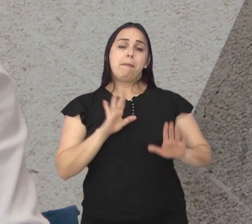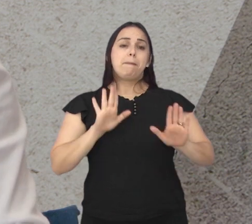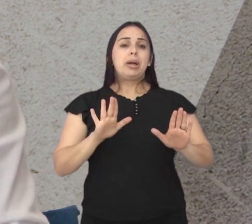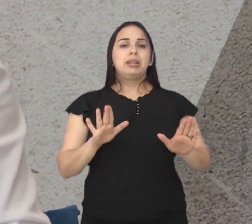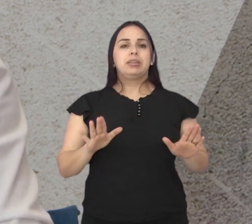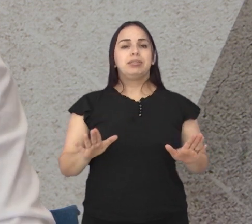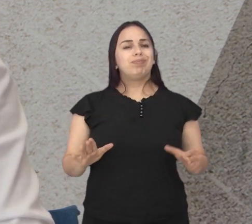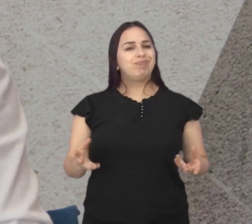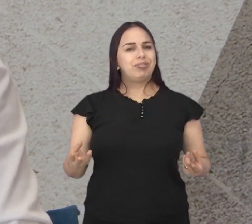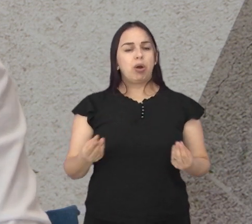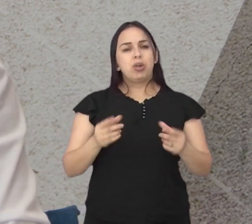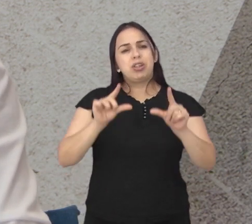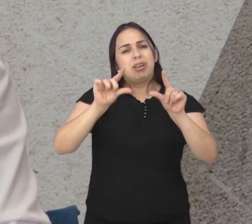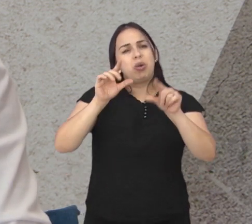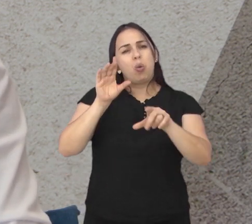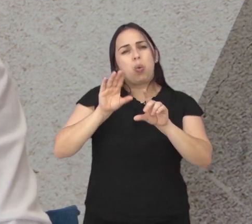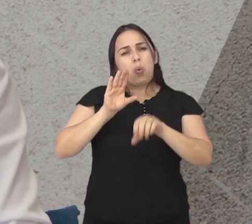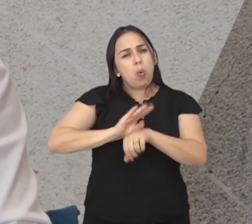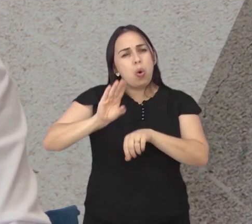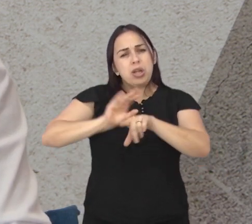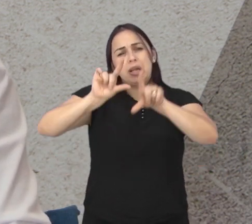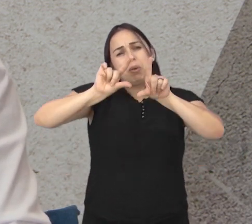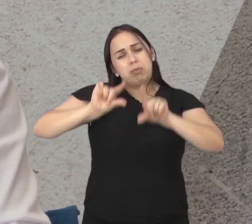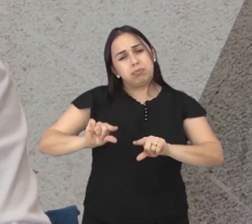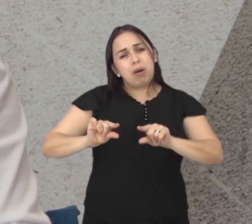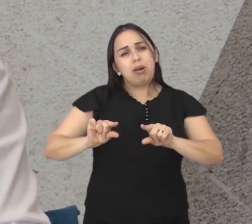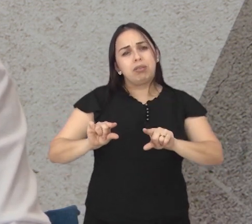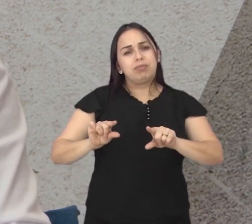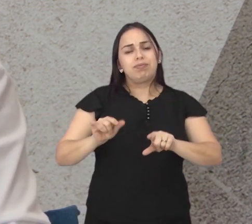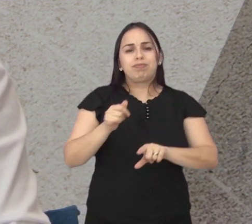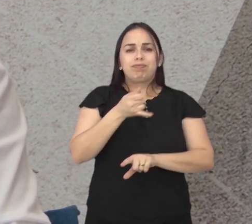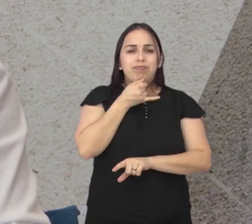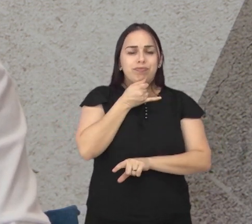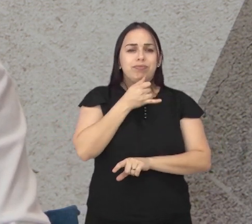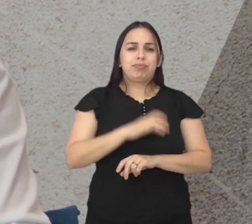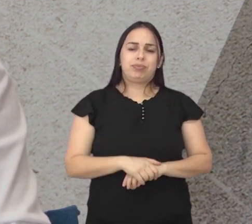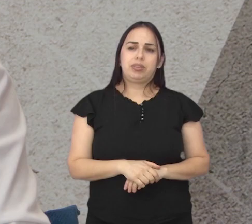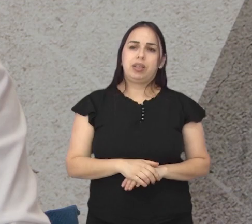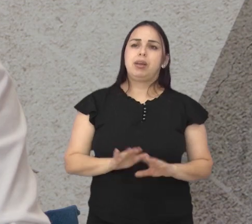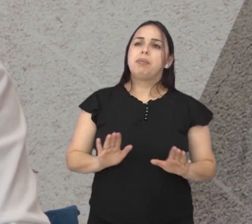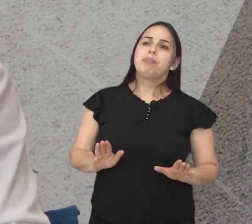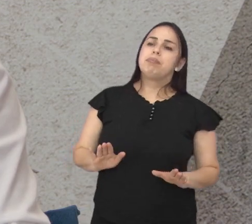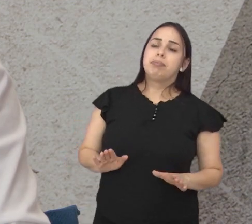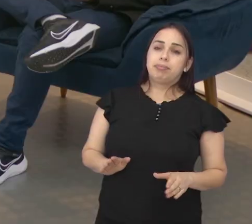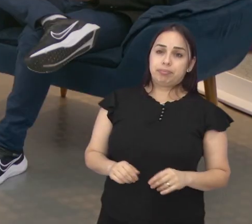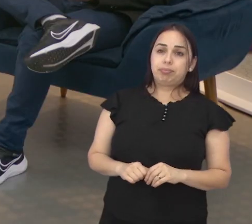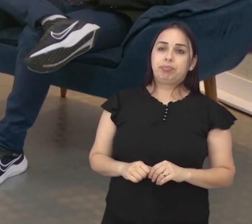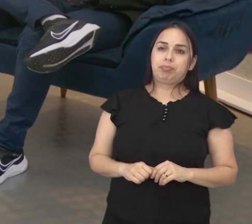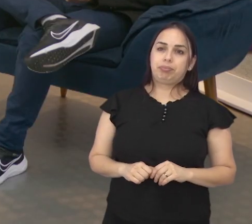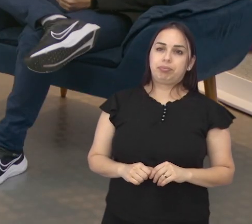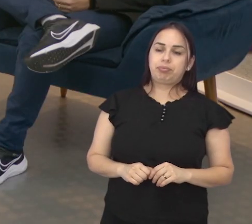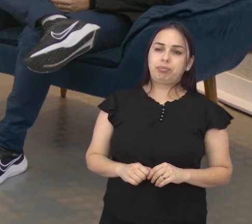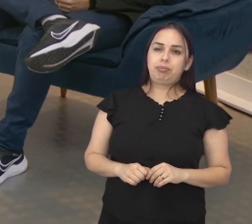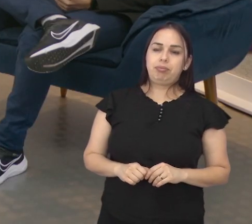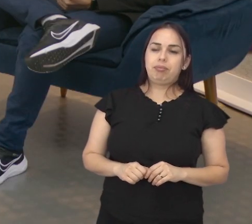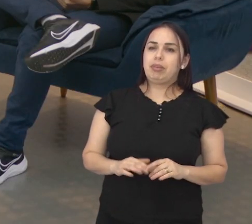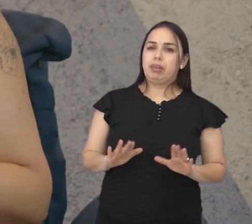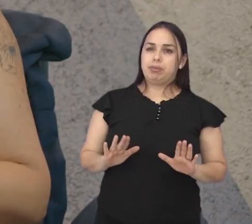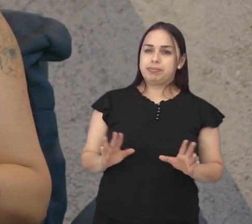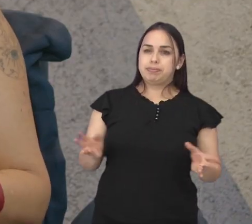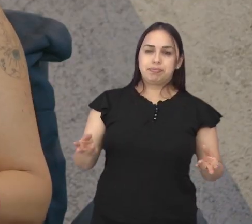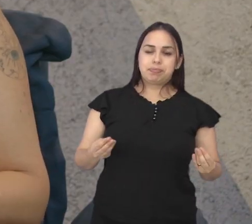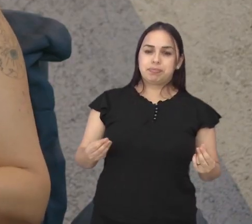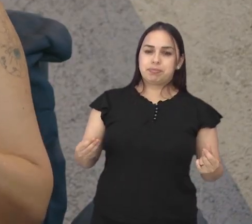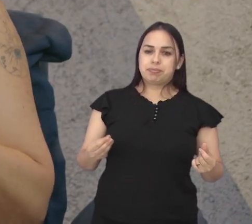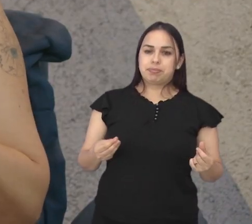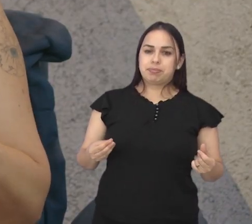difícil. Hoje tem muito menos. Muito menos. Infelizmente, a gente está perdendo um pouco com isso. Mas, Roberto, assim,